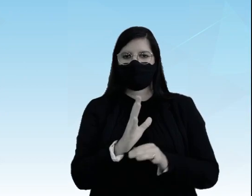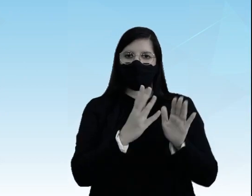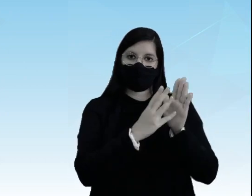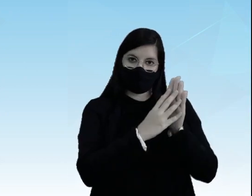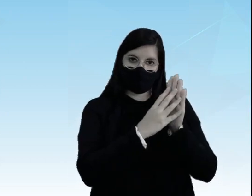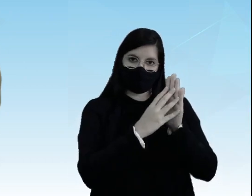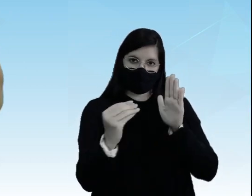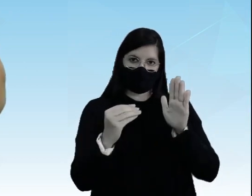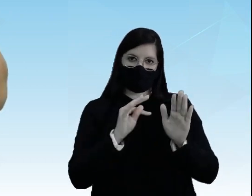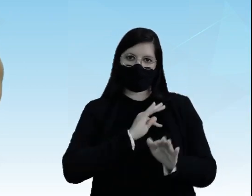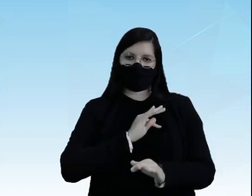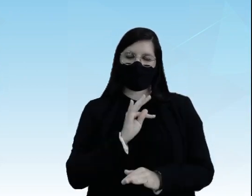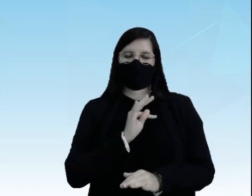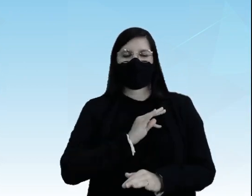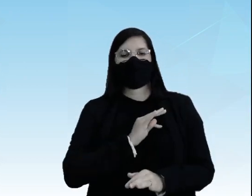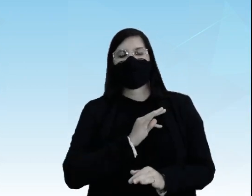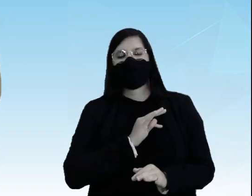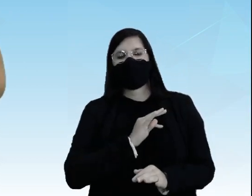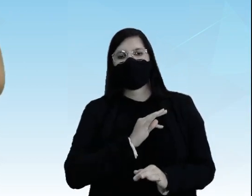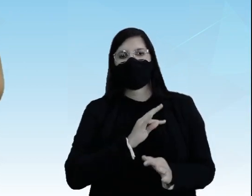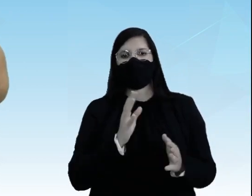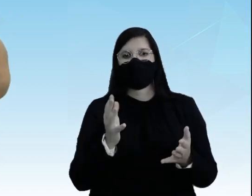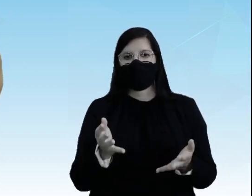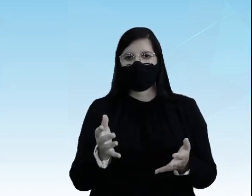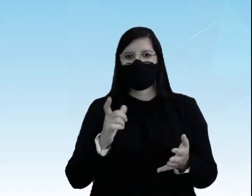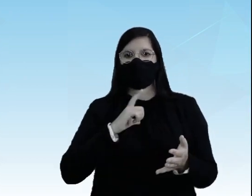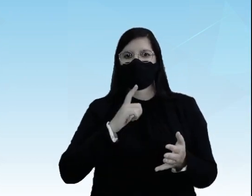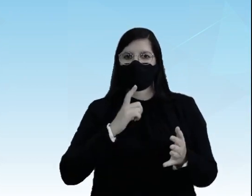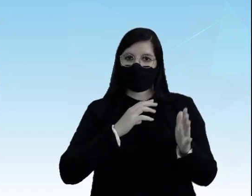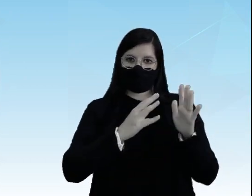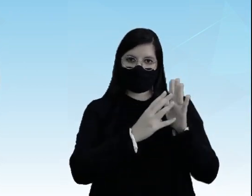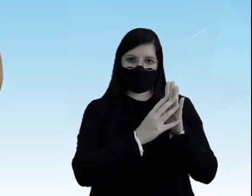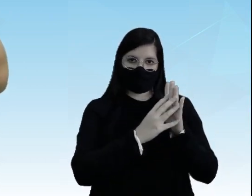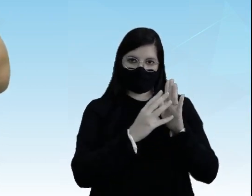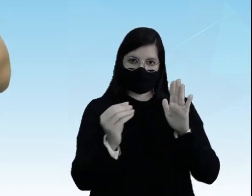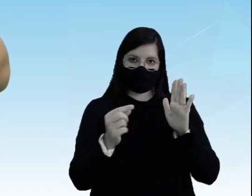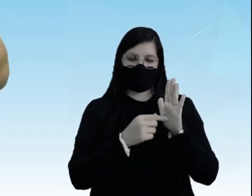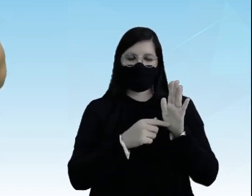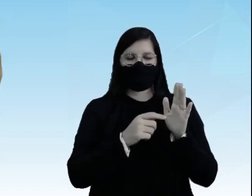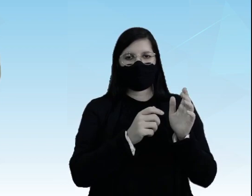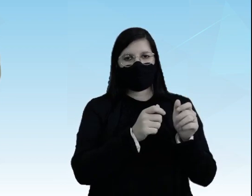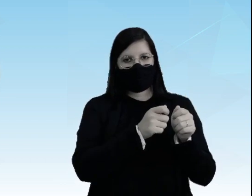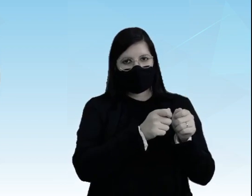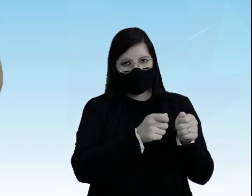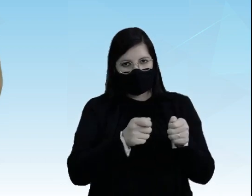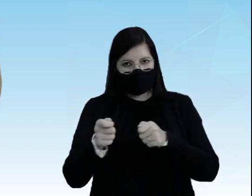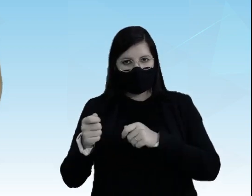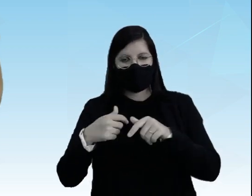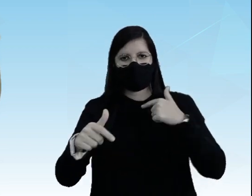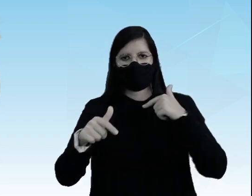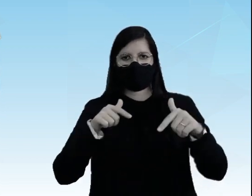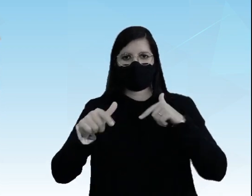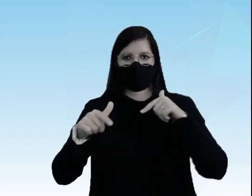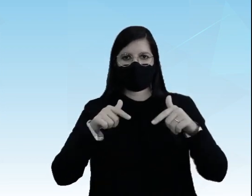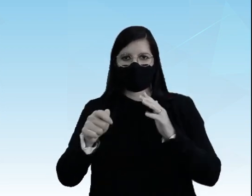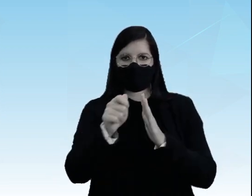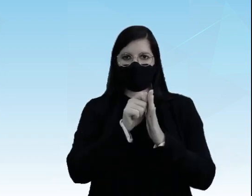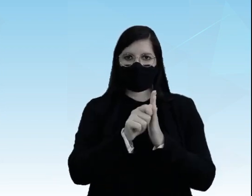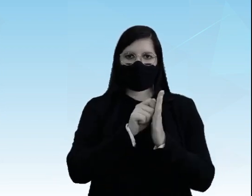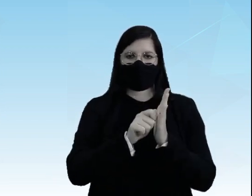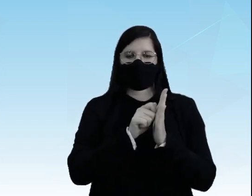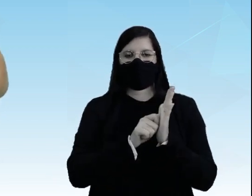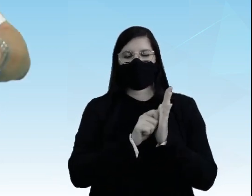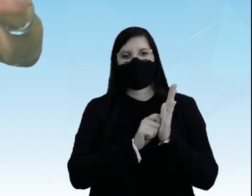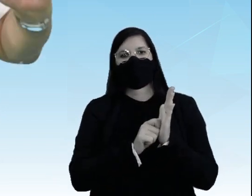A ABNT justamente são as normas que vão regulamentar o trabalho escrito.